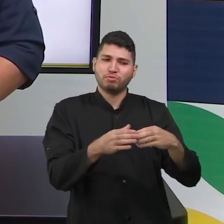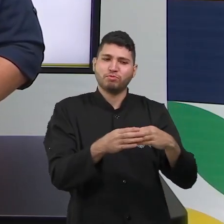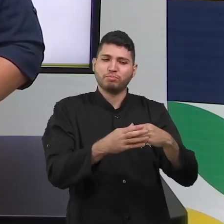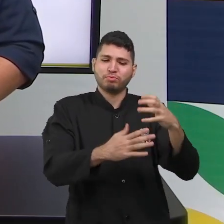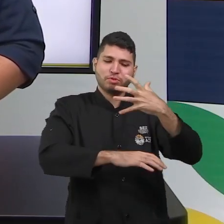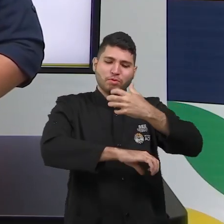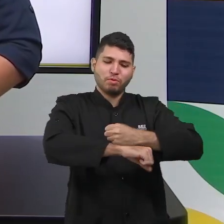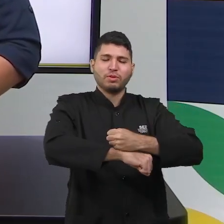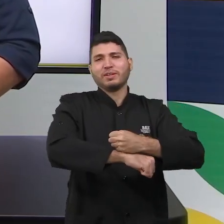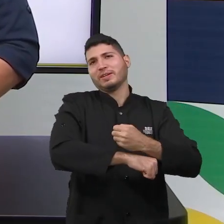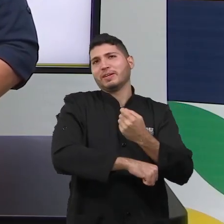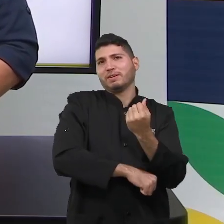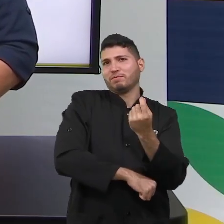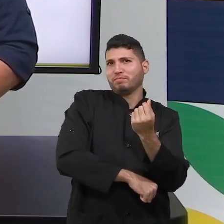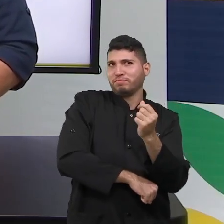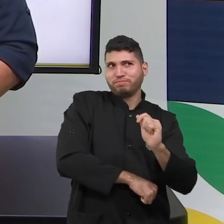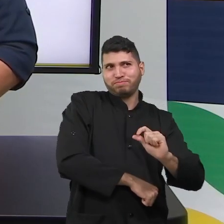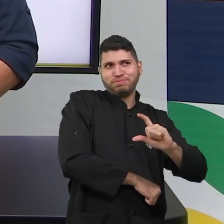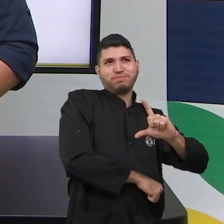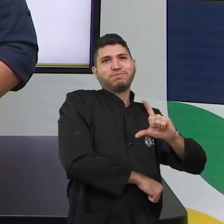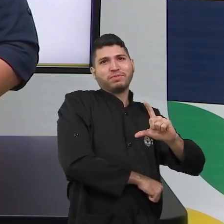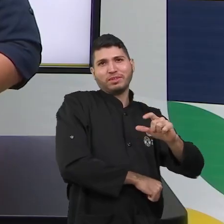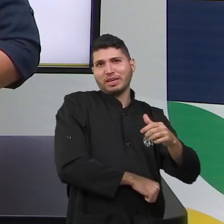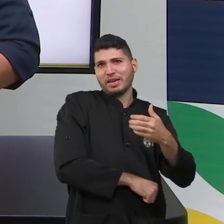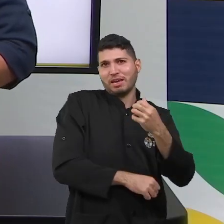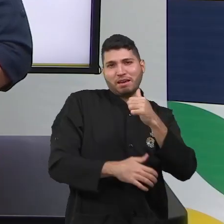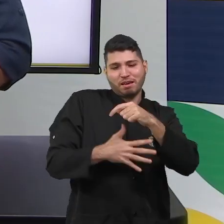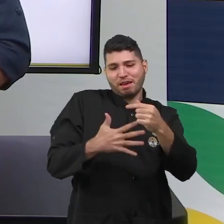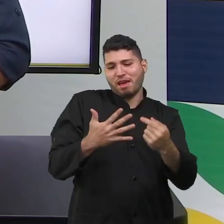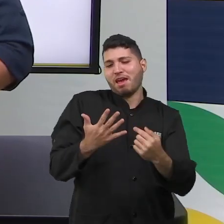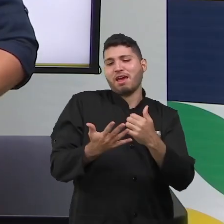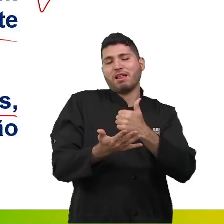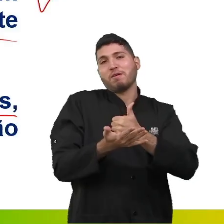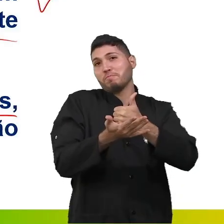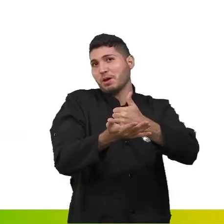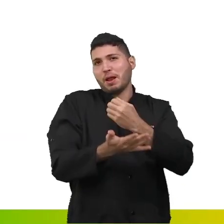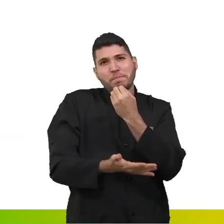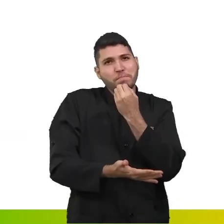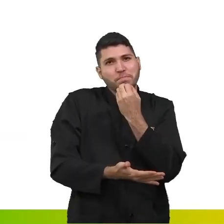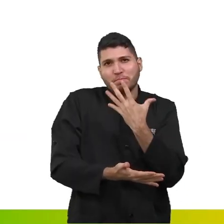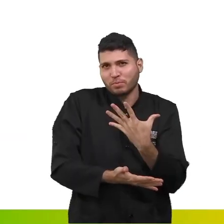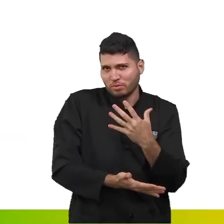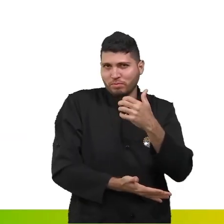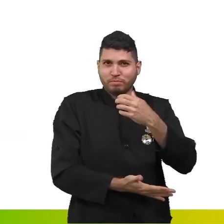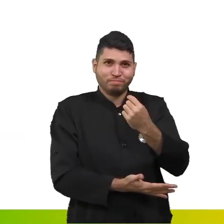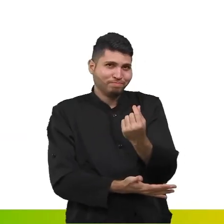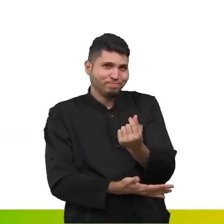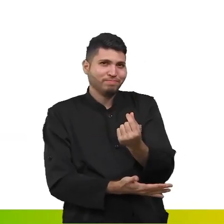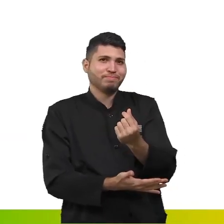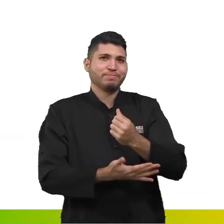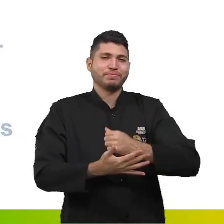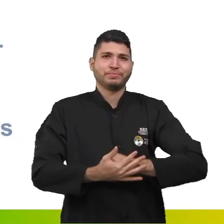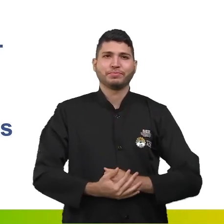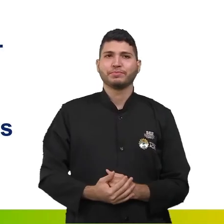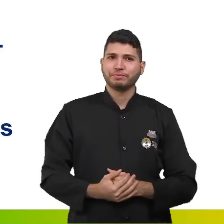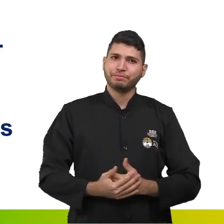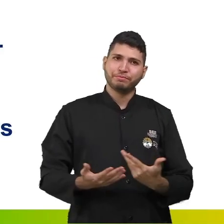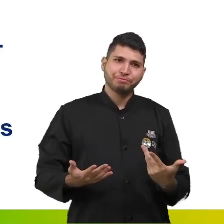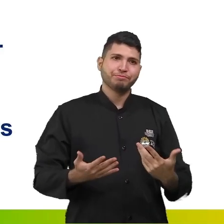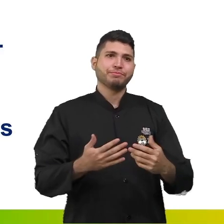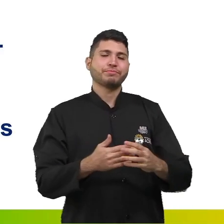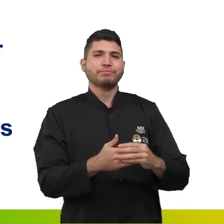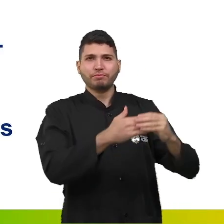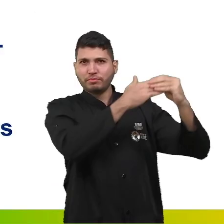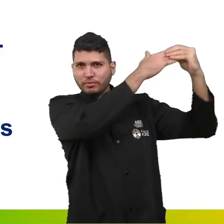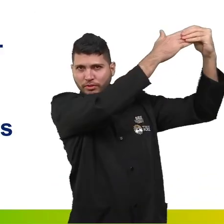que participavam desse comércio, ok? Então gerava muito dinheiro. Dessa forma, gente, o tráfico